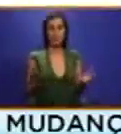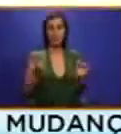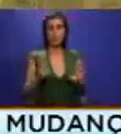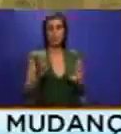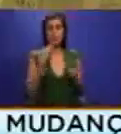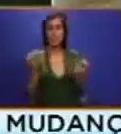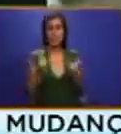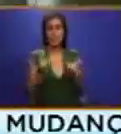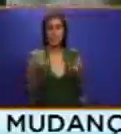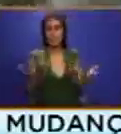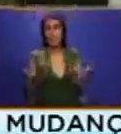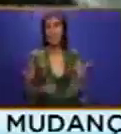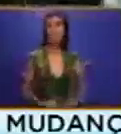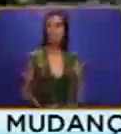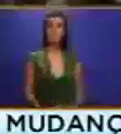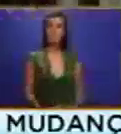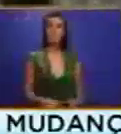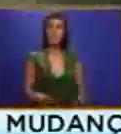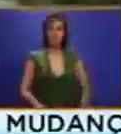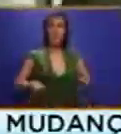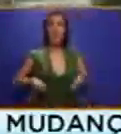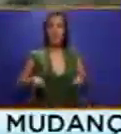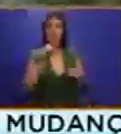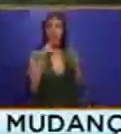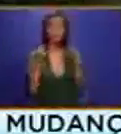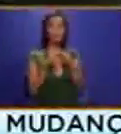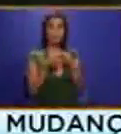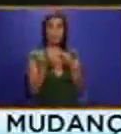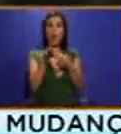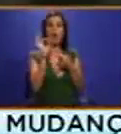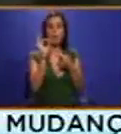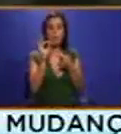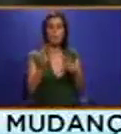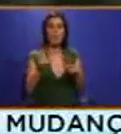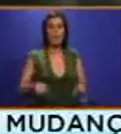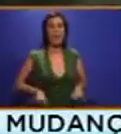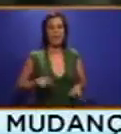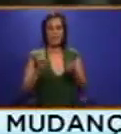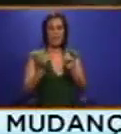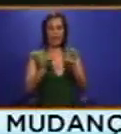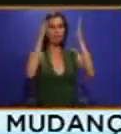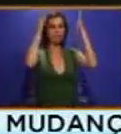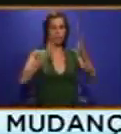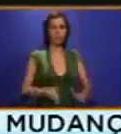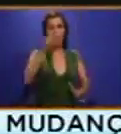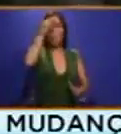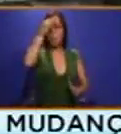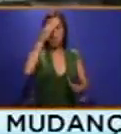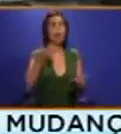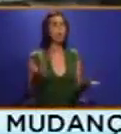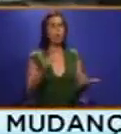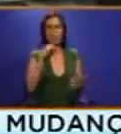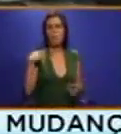para o inverno estas calças podem perfeitamente ser uma ótima opção às calças de ganho calças de corta direito são super